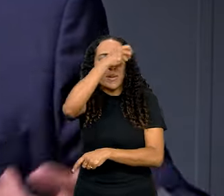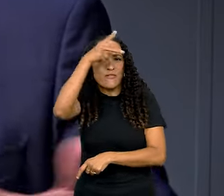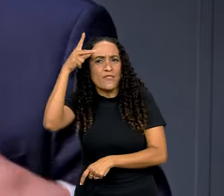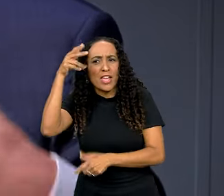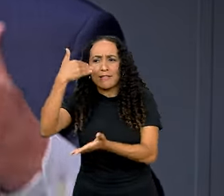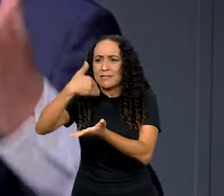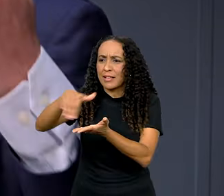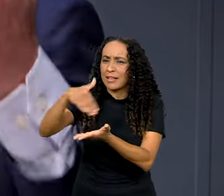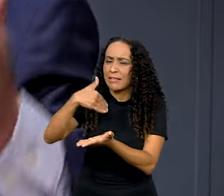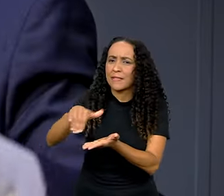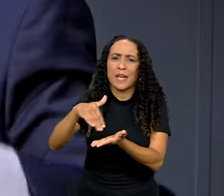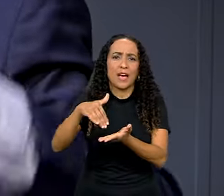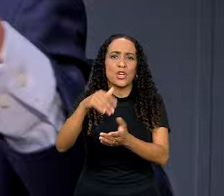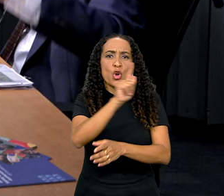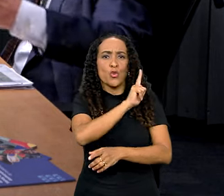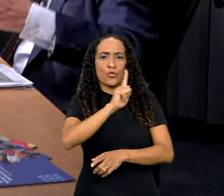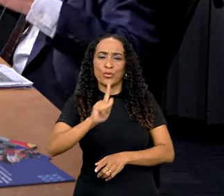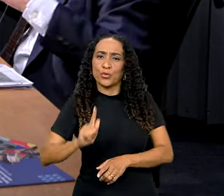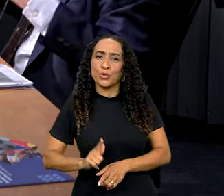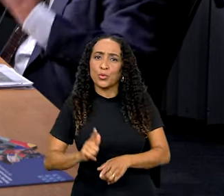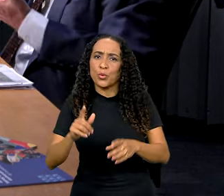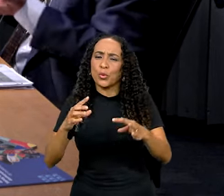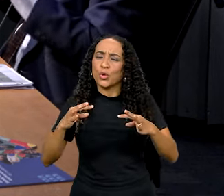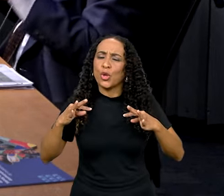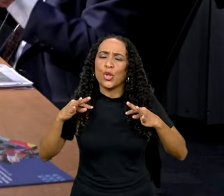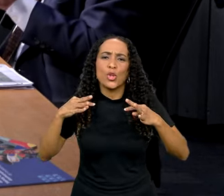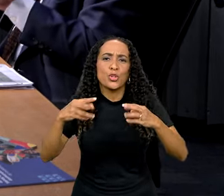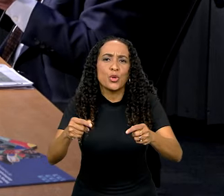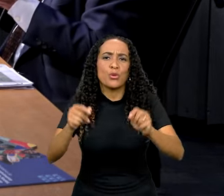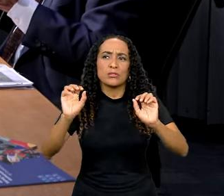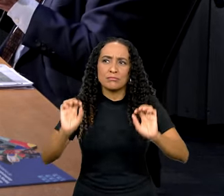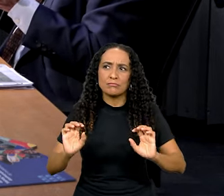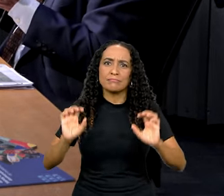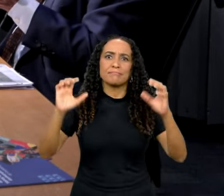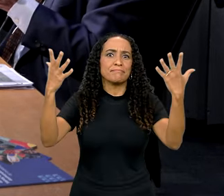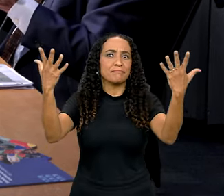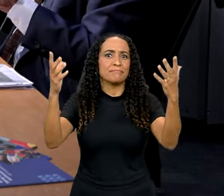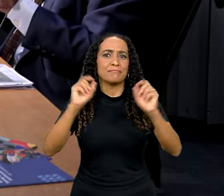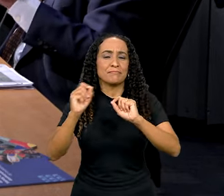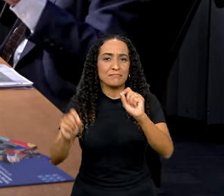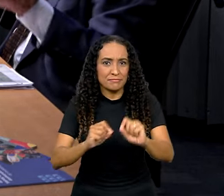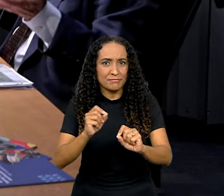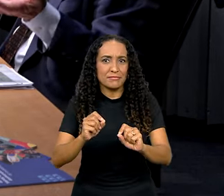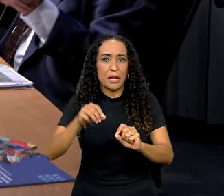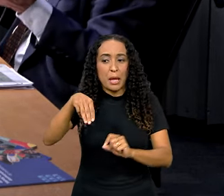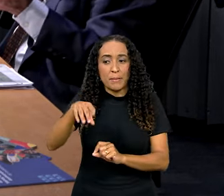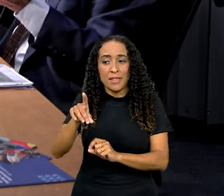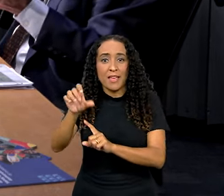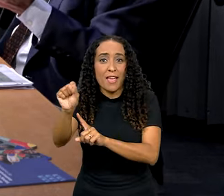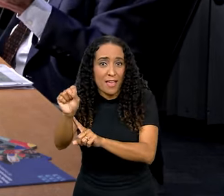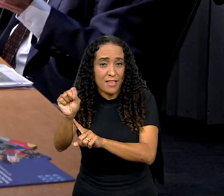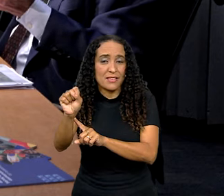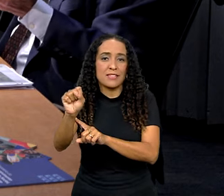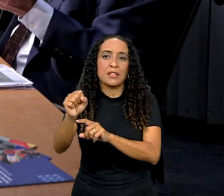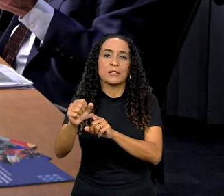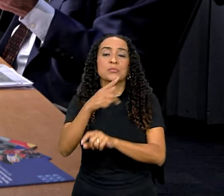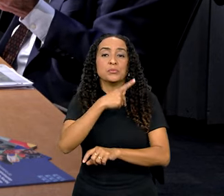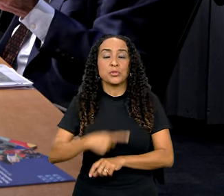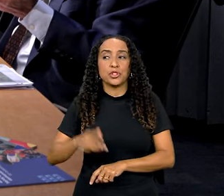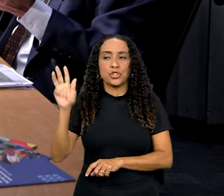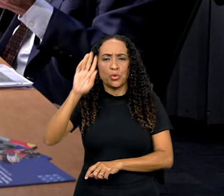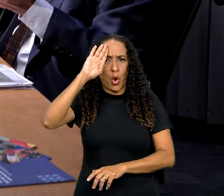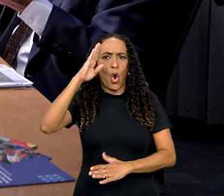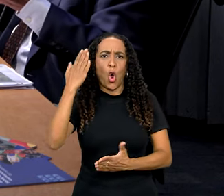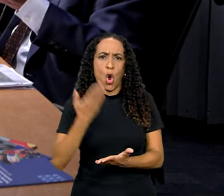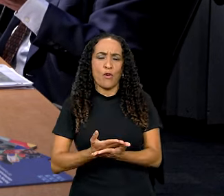prefeitos secretários os governadores ou seja celebramos eh eu pelo MDS o presidente